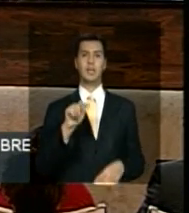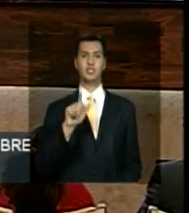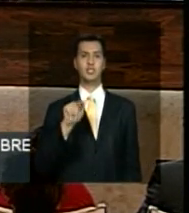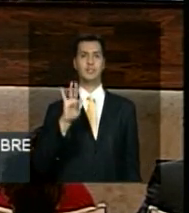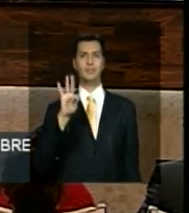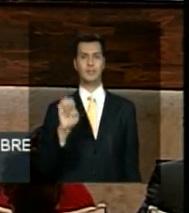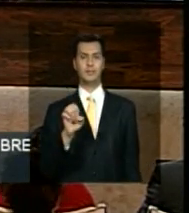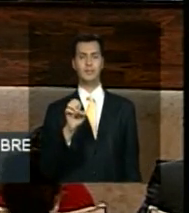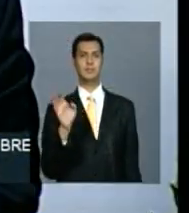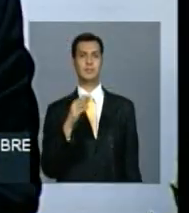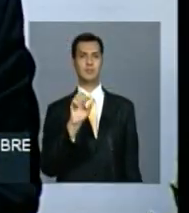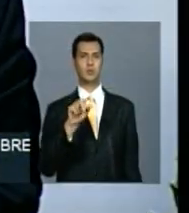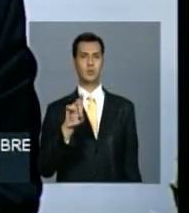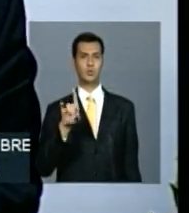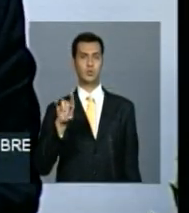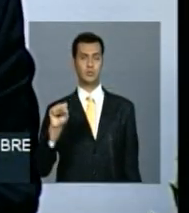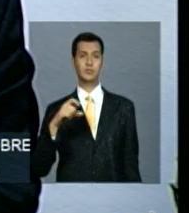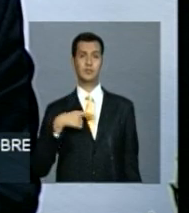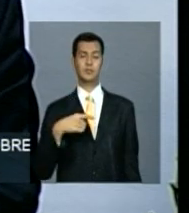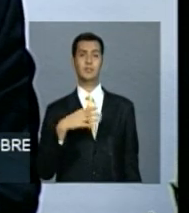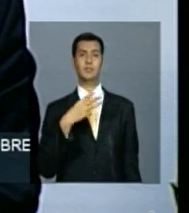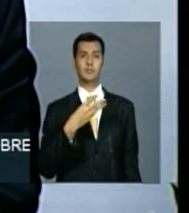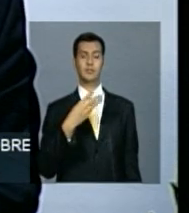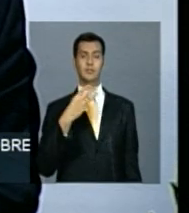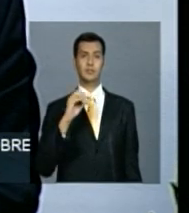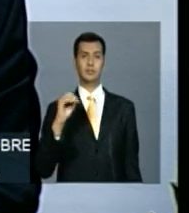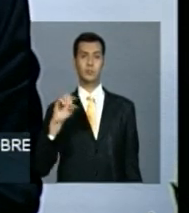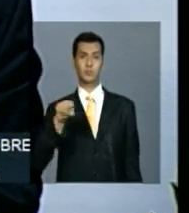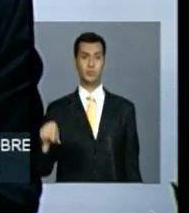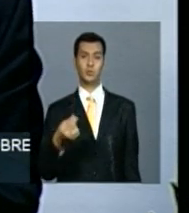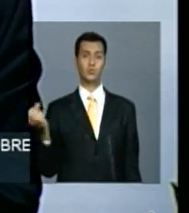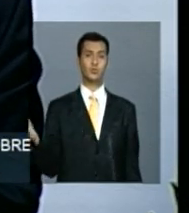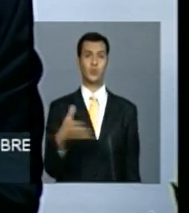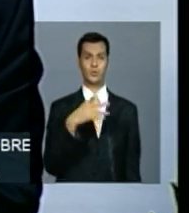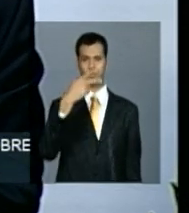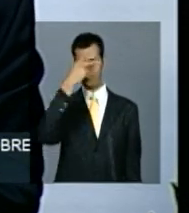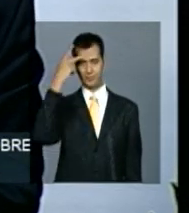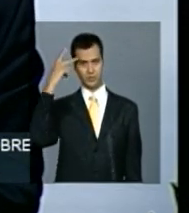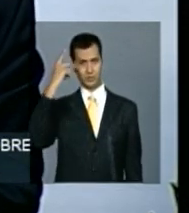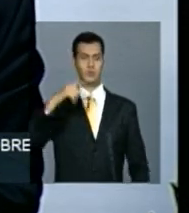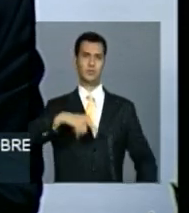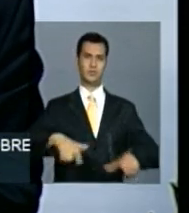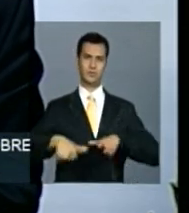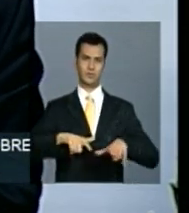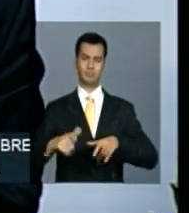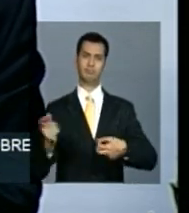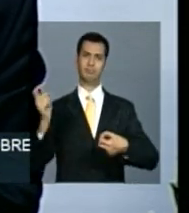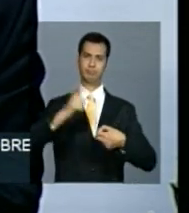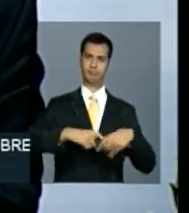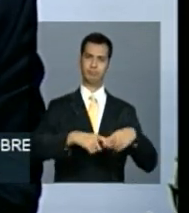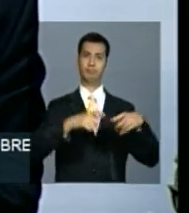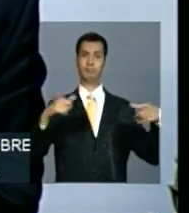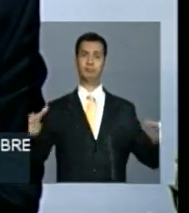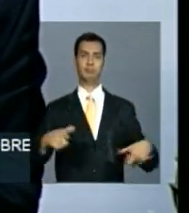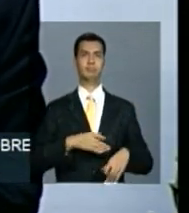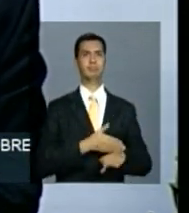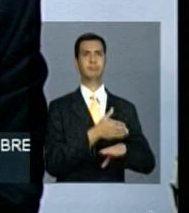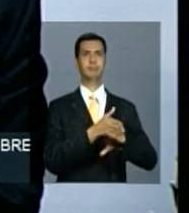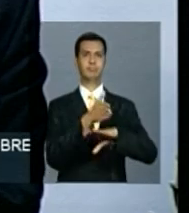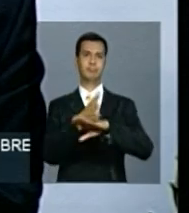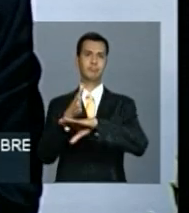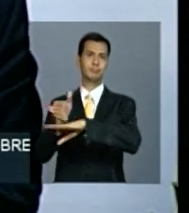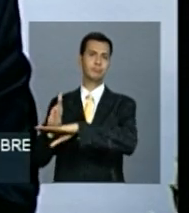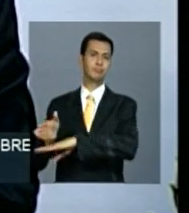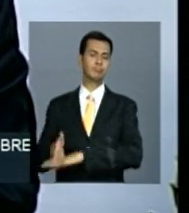foram mais de 3.300 novos agentes comunitários de saúde que se ampliou para essas para esses bairros para